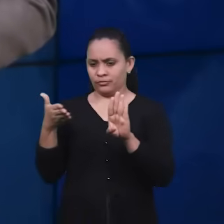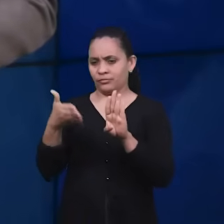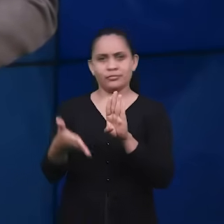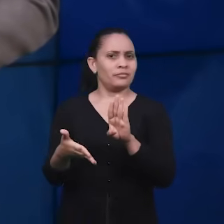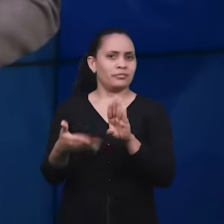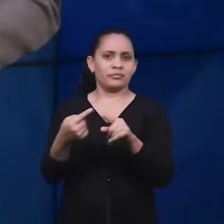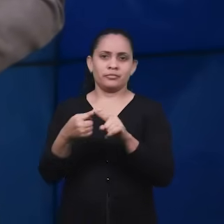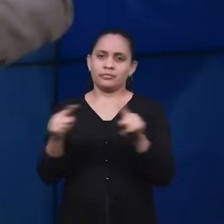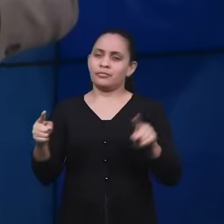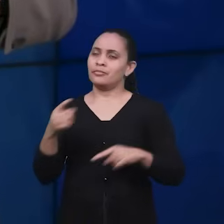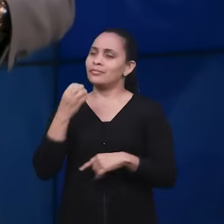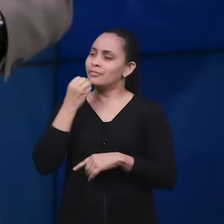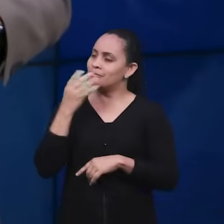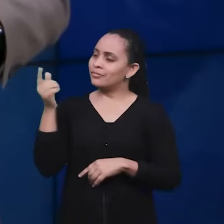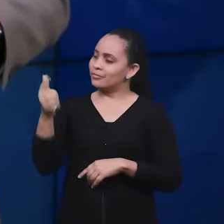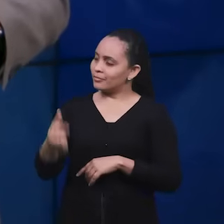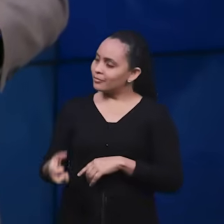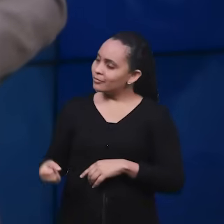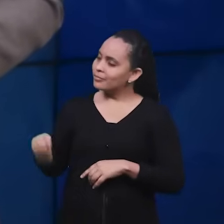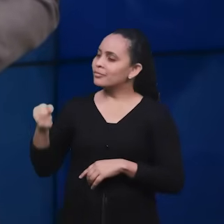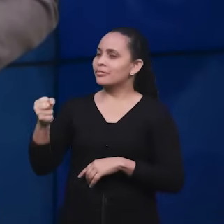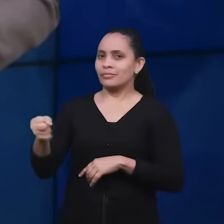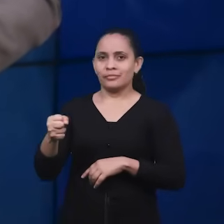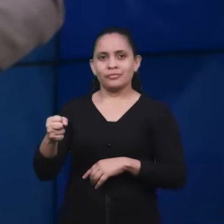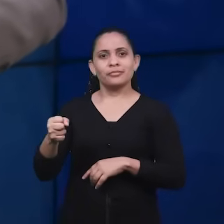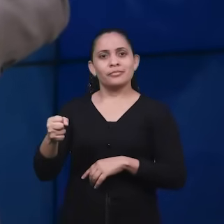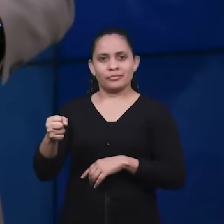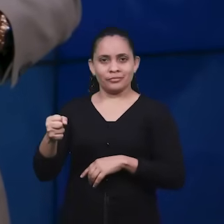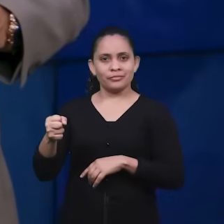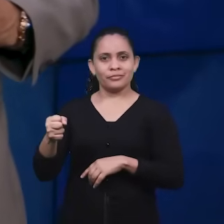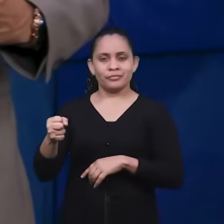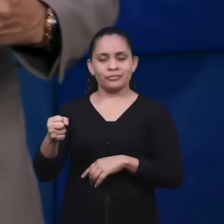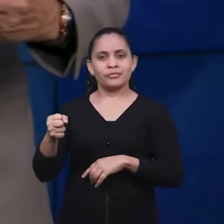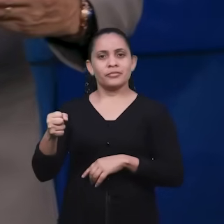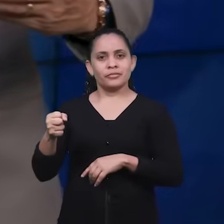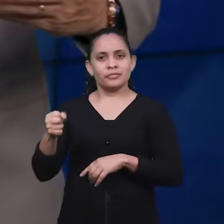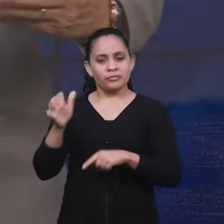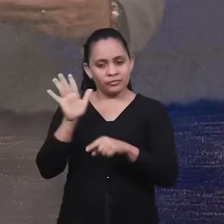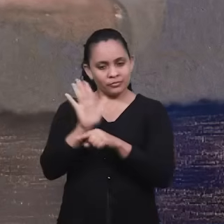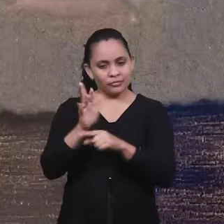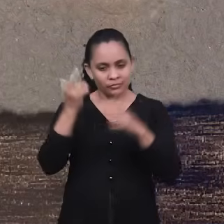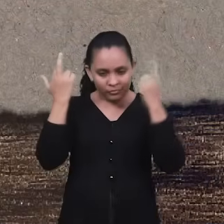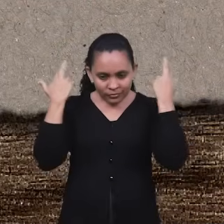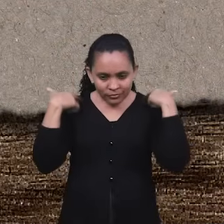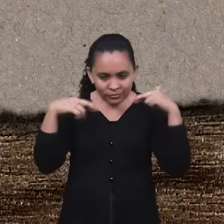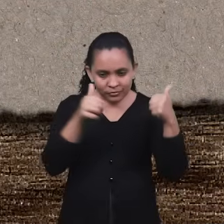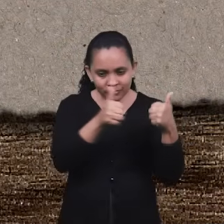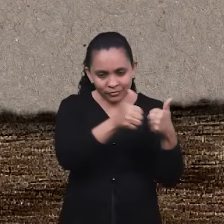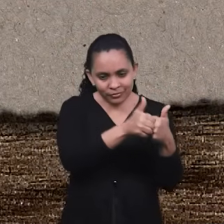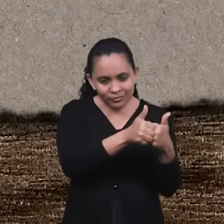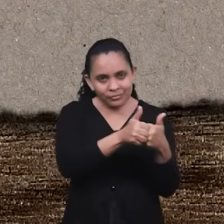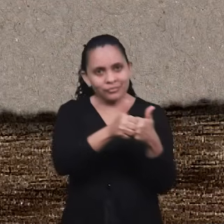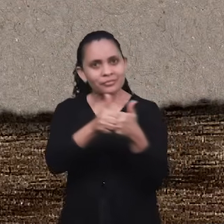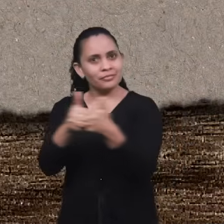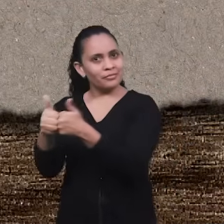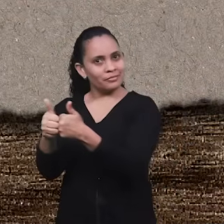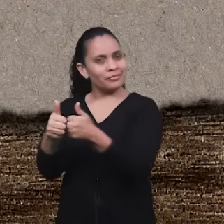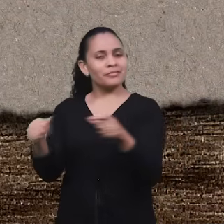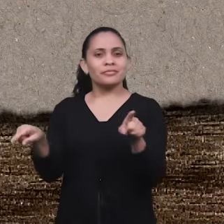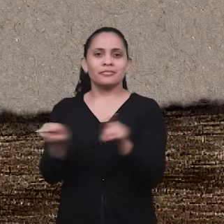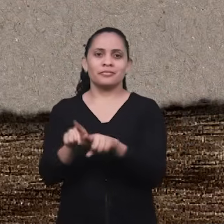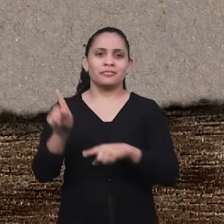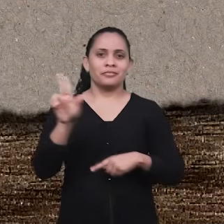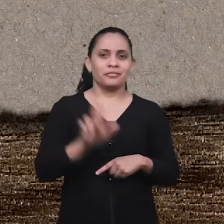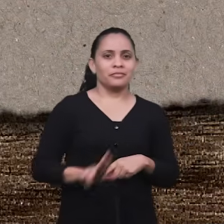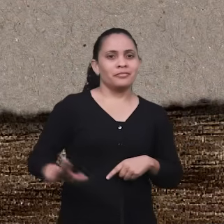porta. Mas o bom pastor, ele conduz as suas ovelhas e essas o seguem. E aí ele